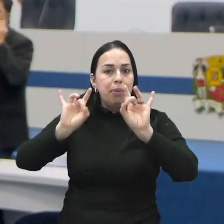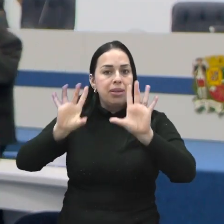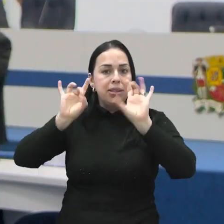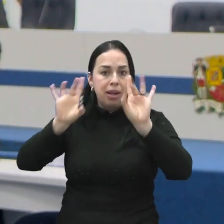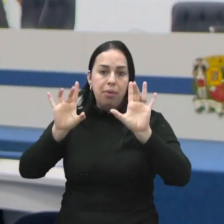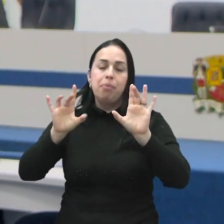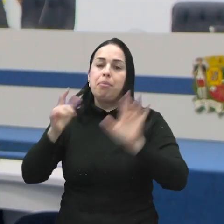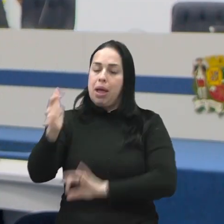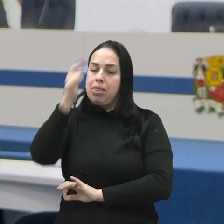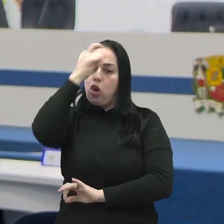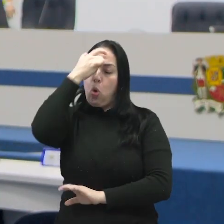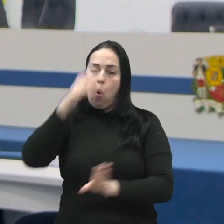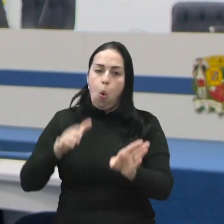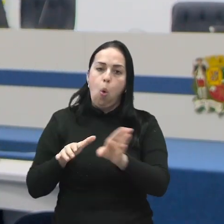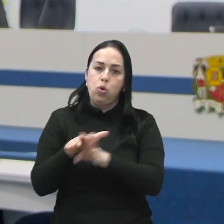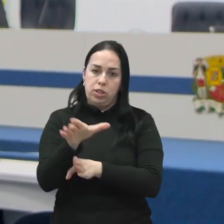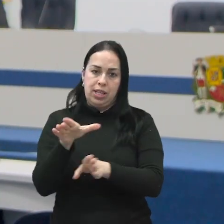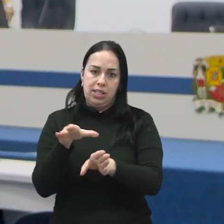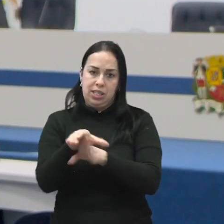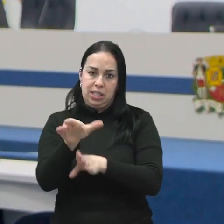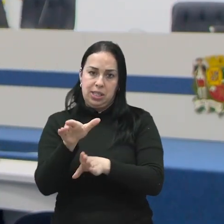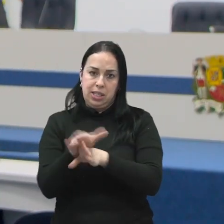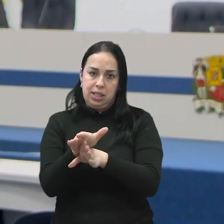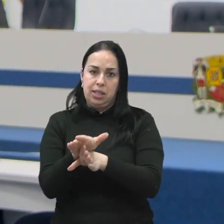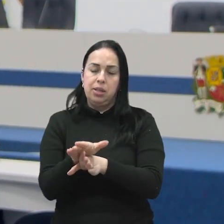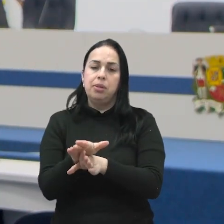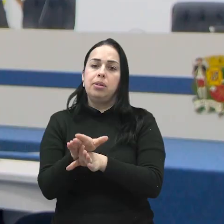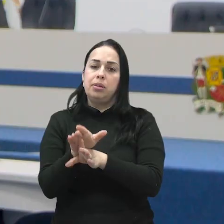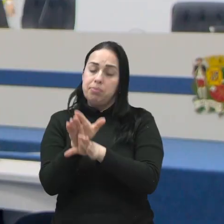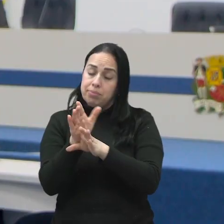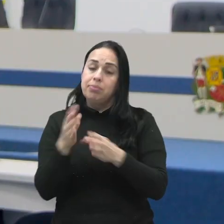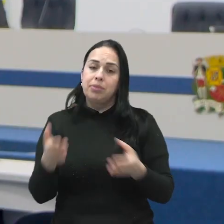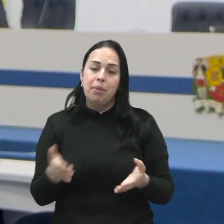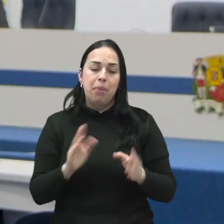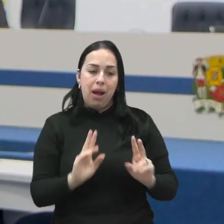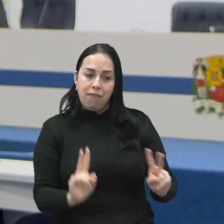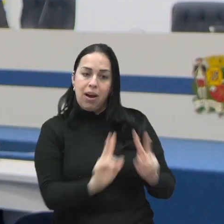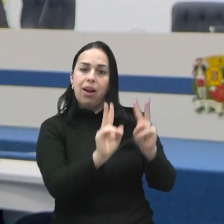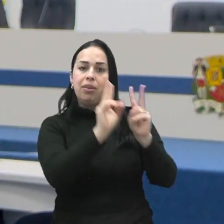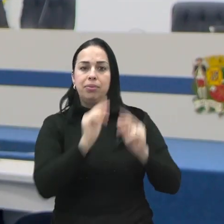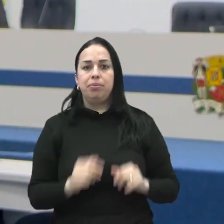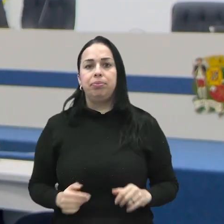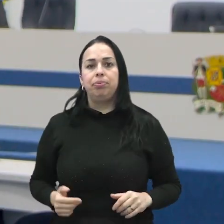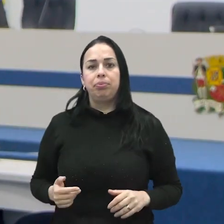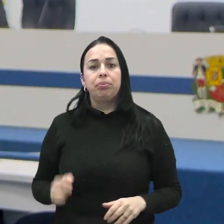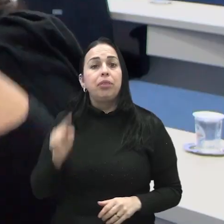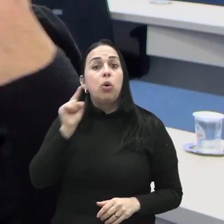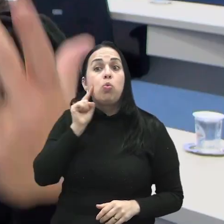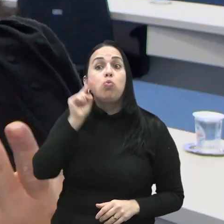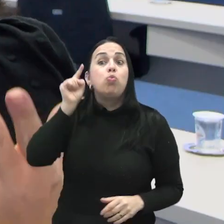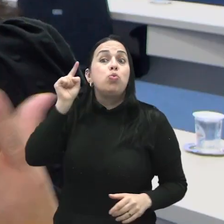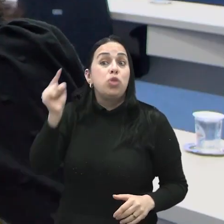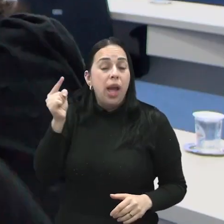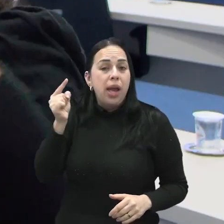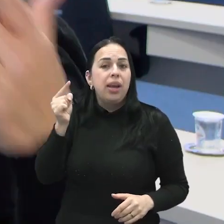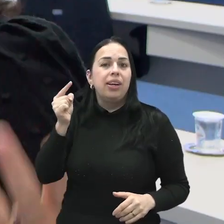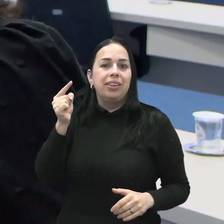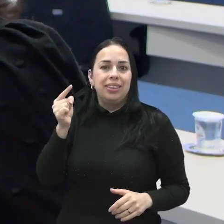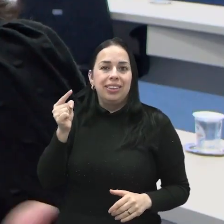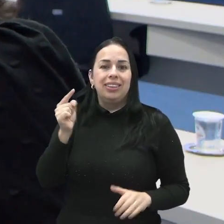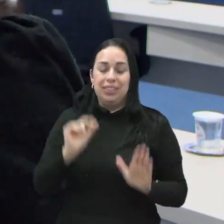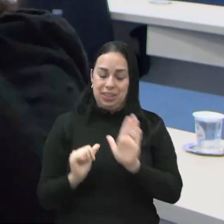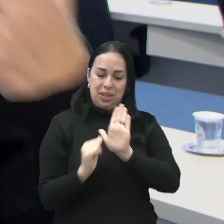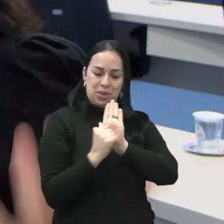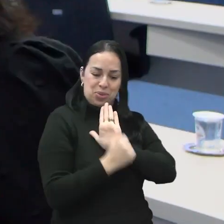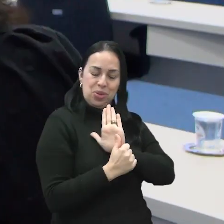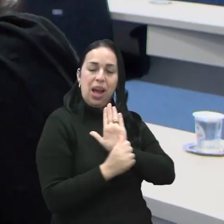possa celebrar uma data especificamente para as famílias de síndrome de Down. Um dia para a gente fazer o dia,